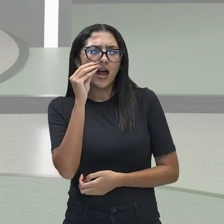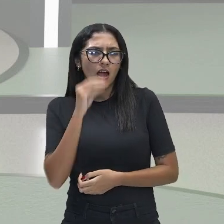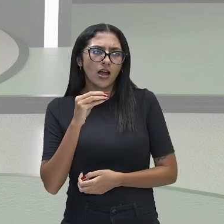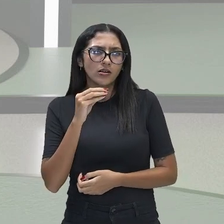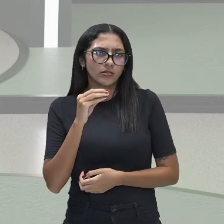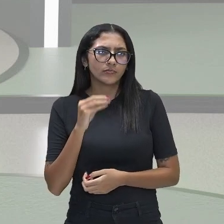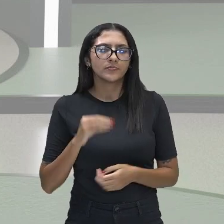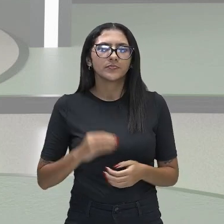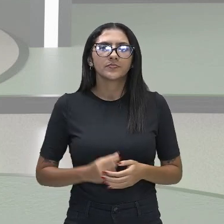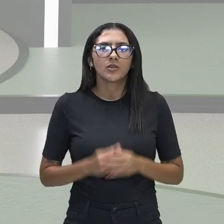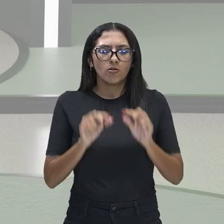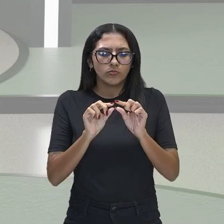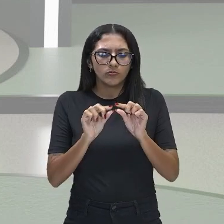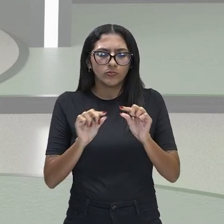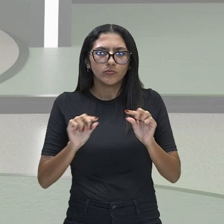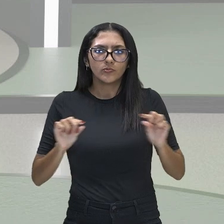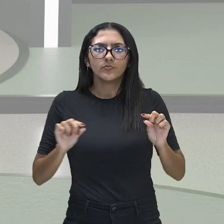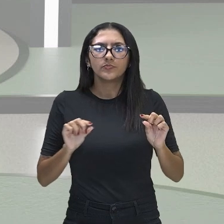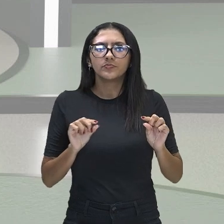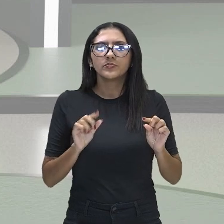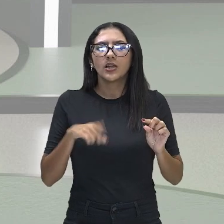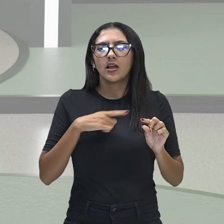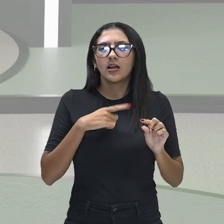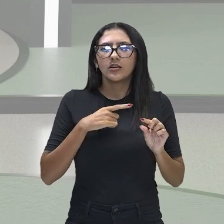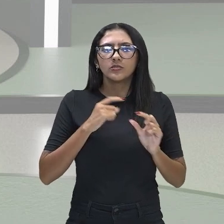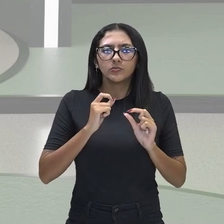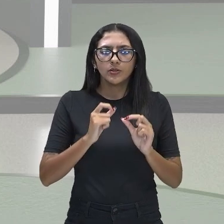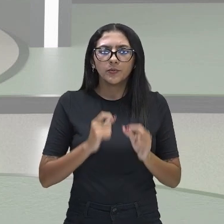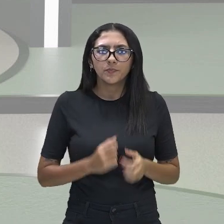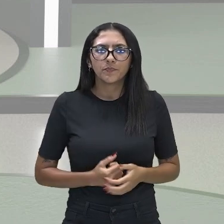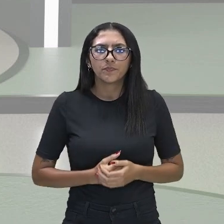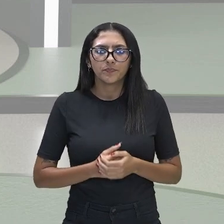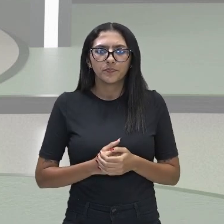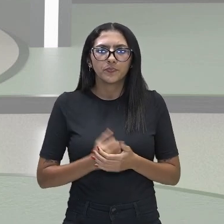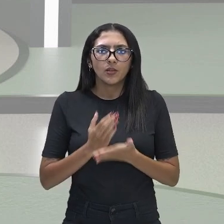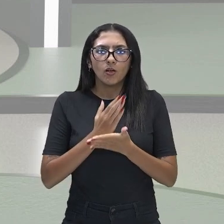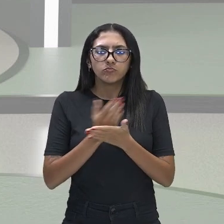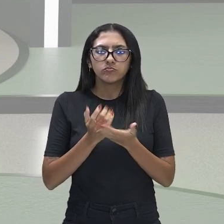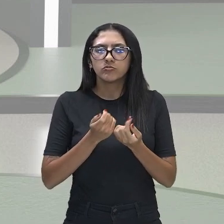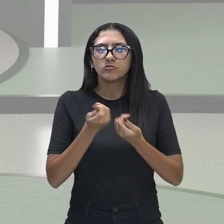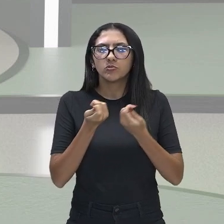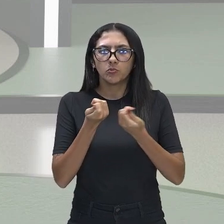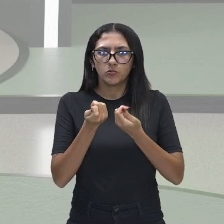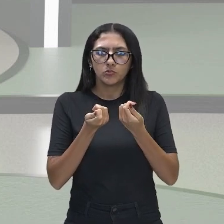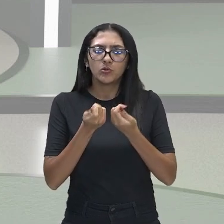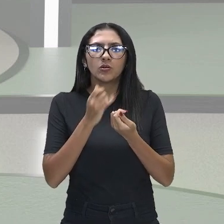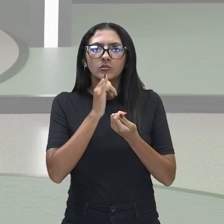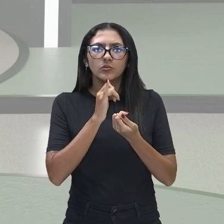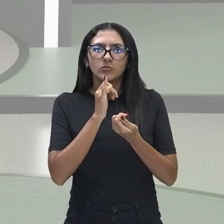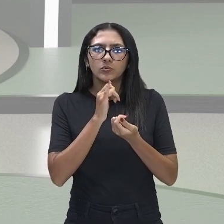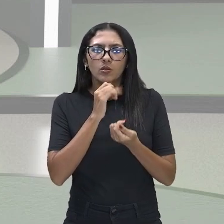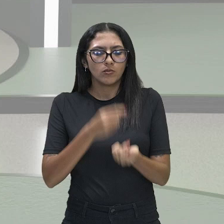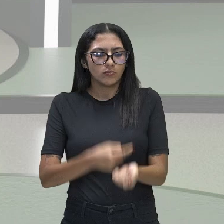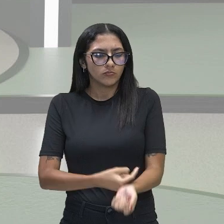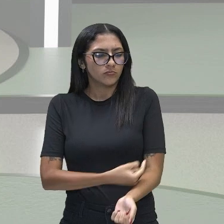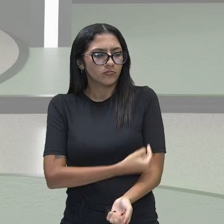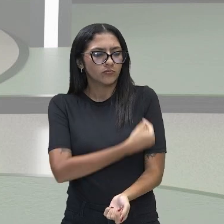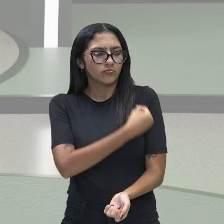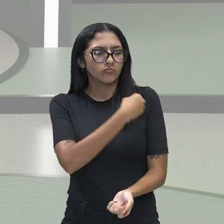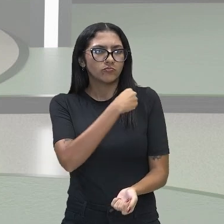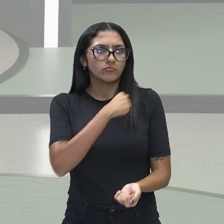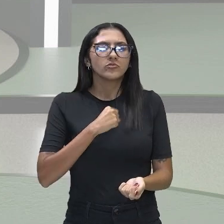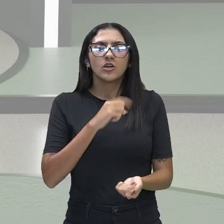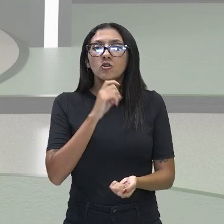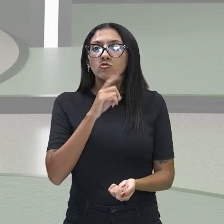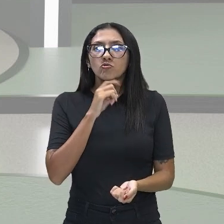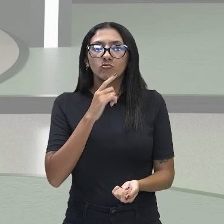pressão, ela vai conter o quê? Válvulas que faz com que, quando o sangue passe por um trajeto, ele não